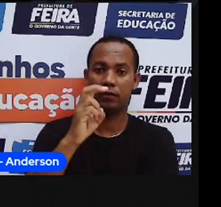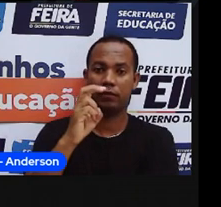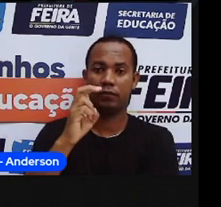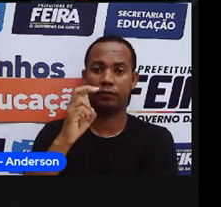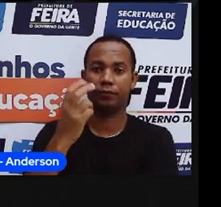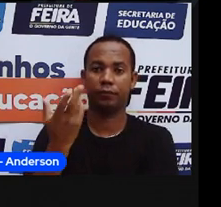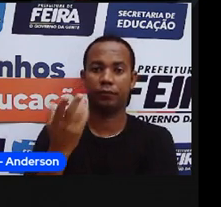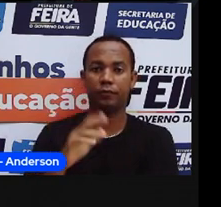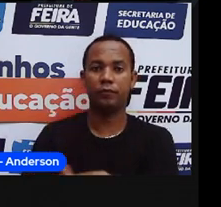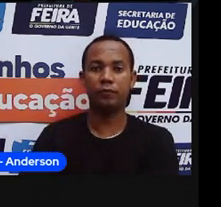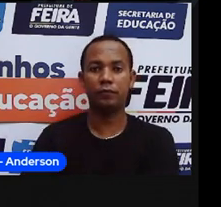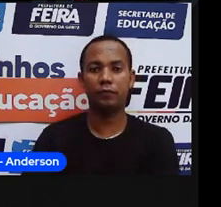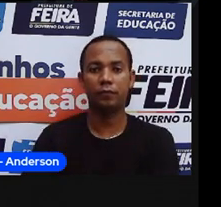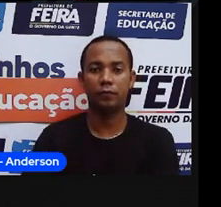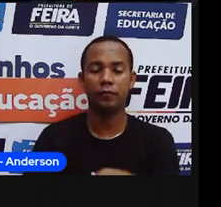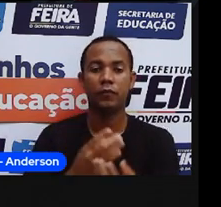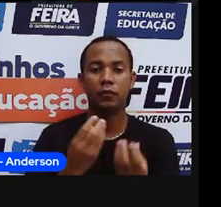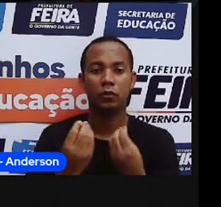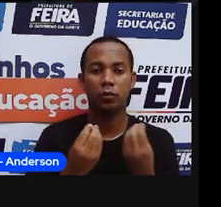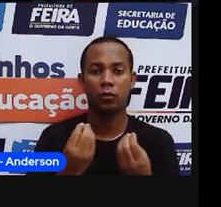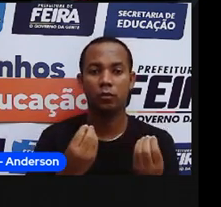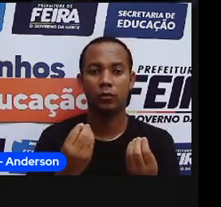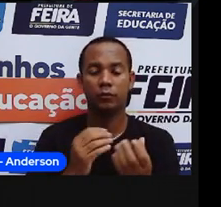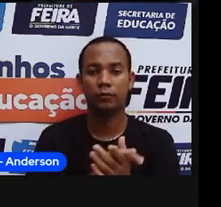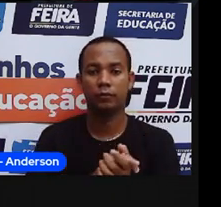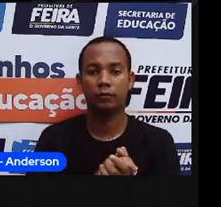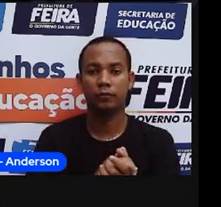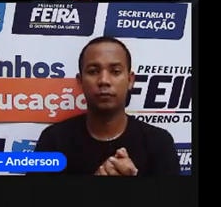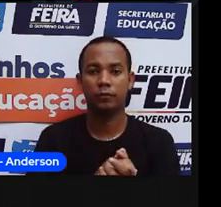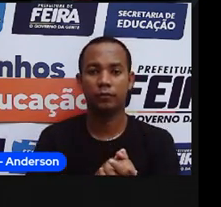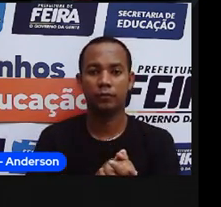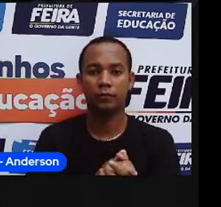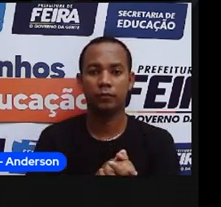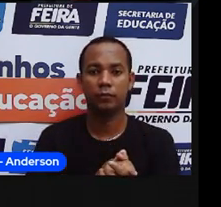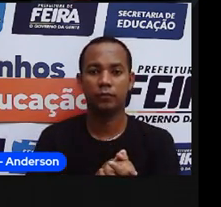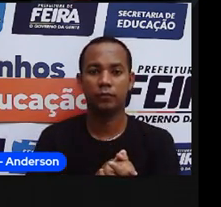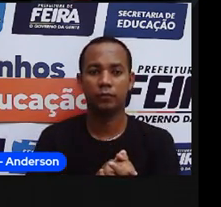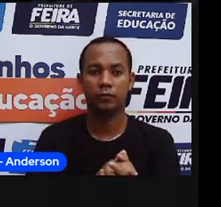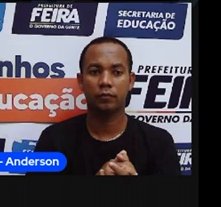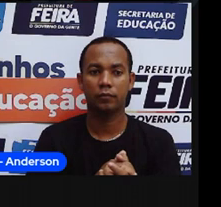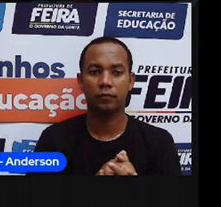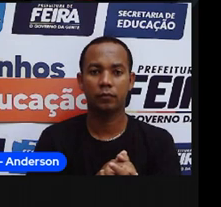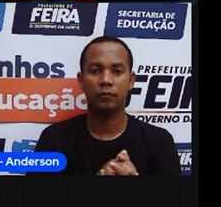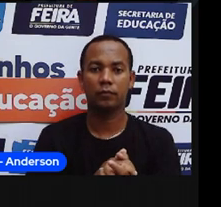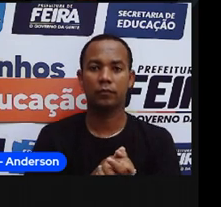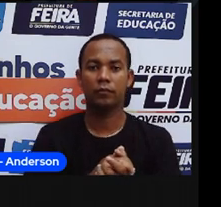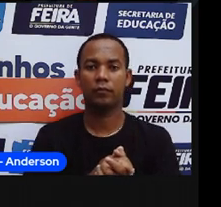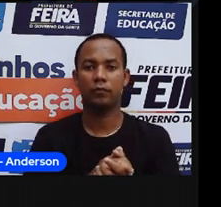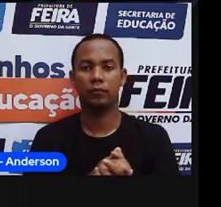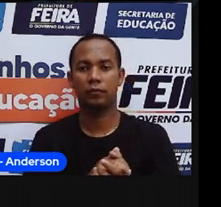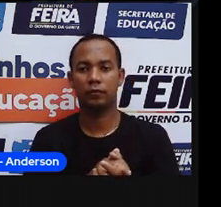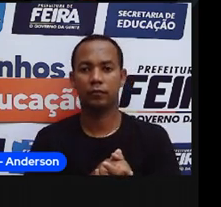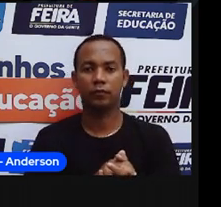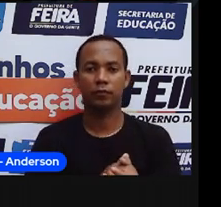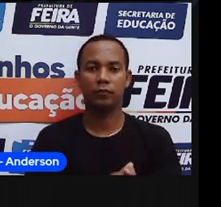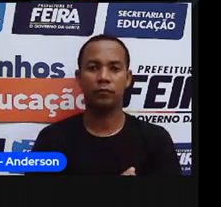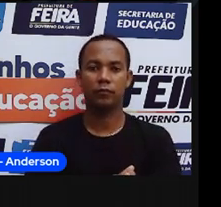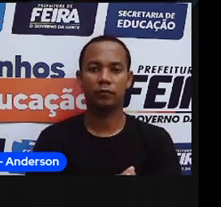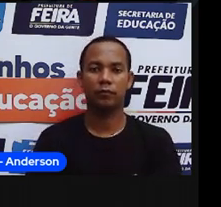200, 400. Com mais 200, ó, 600. Com mais